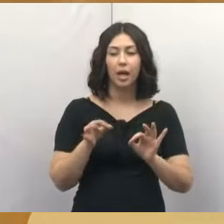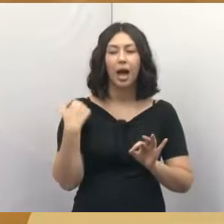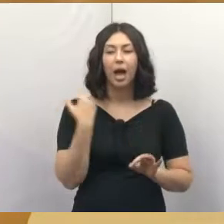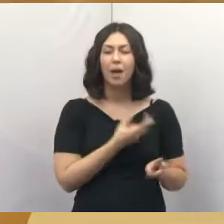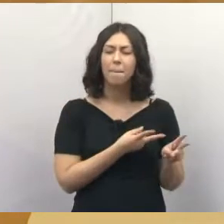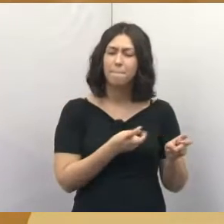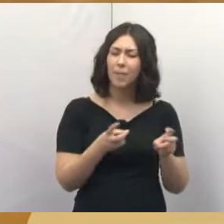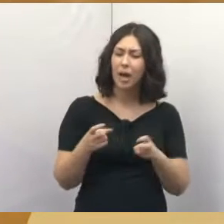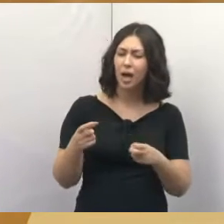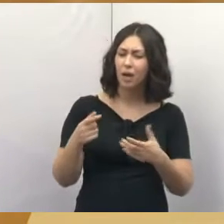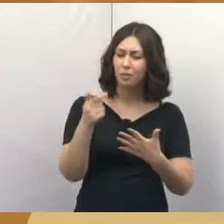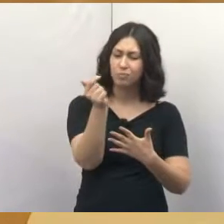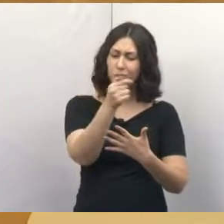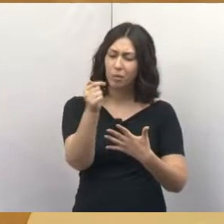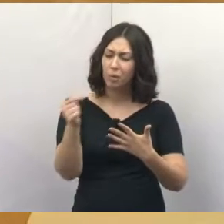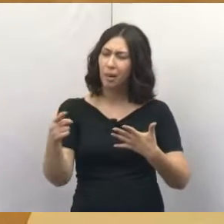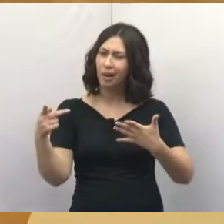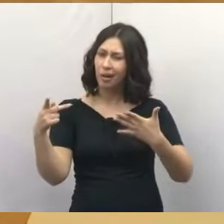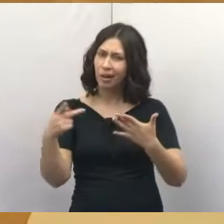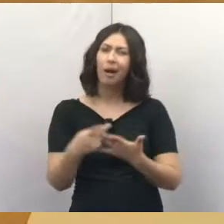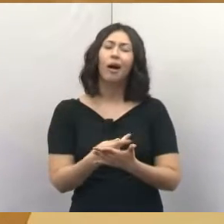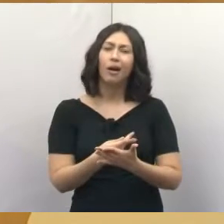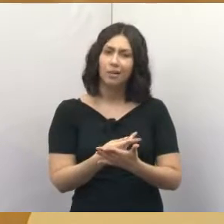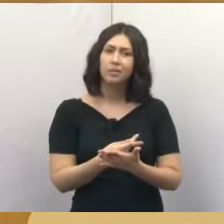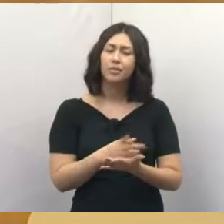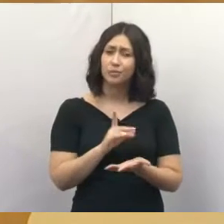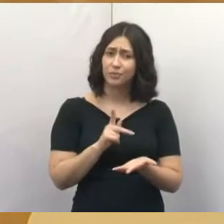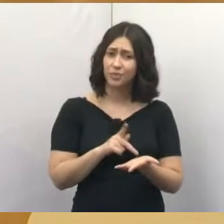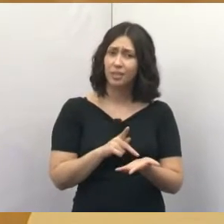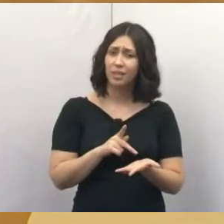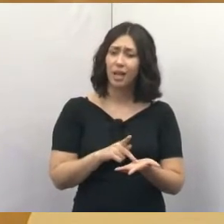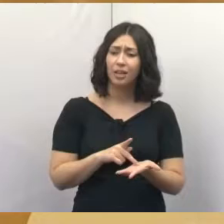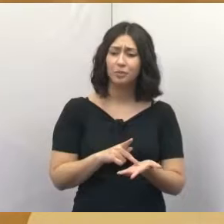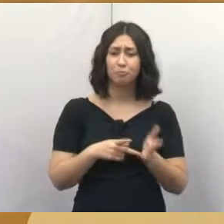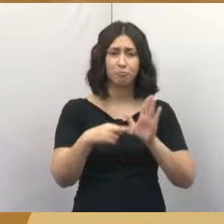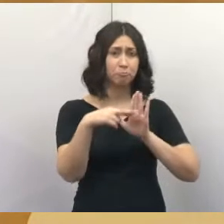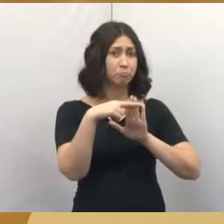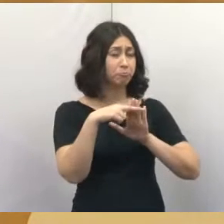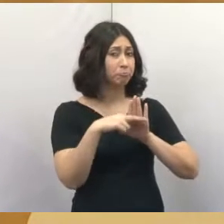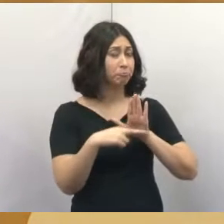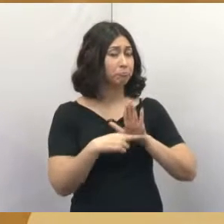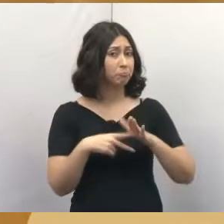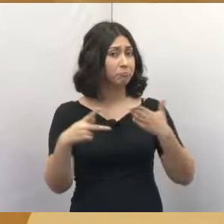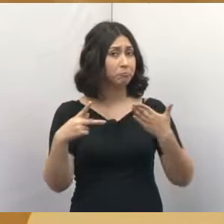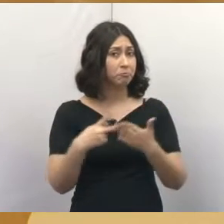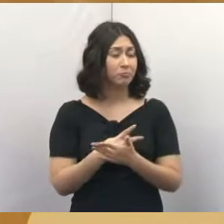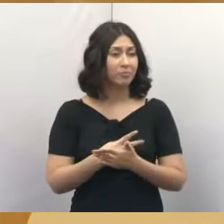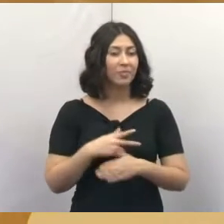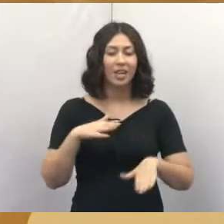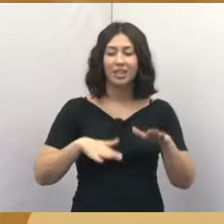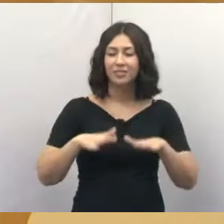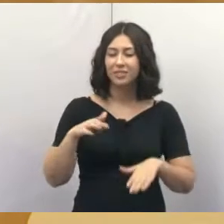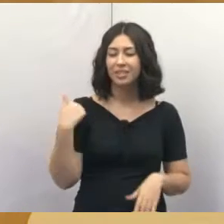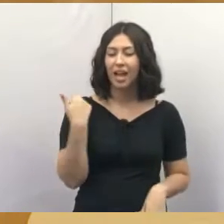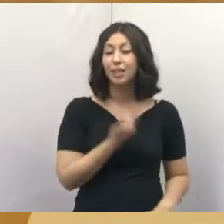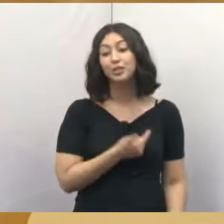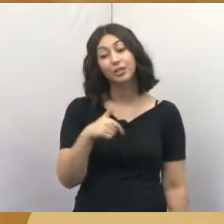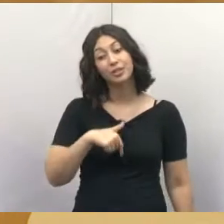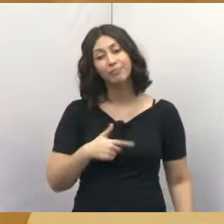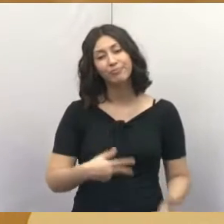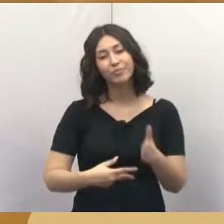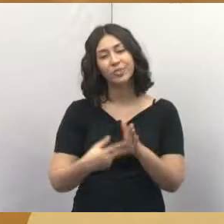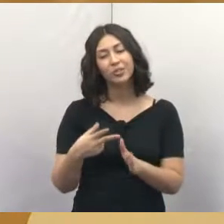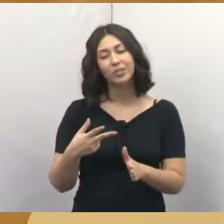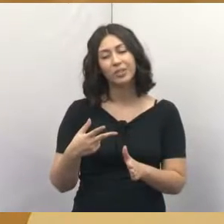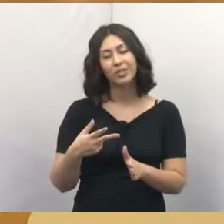estava errada mesmo, muita coisa que a gente via que não tinha muita regra, e às vezes a gente que está na segunda legislatura, a gente via